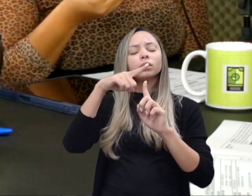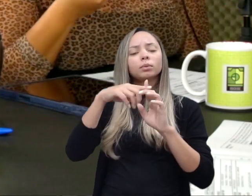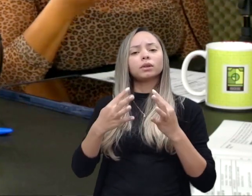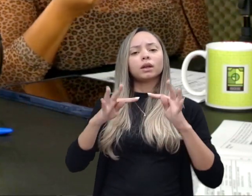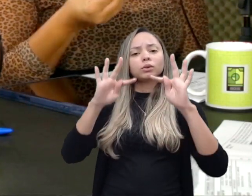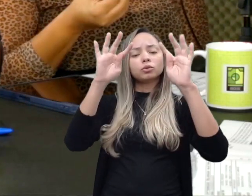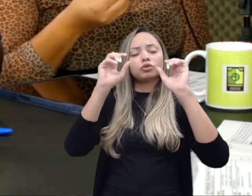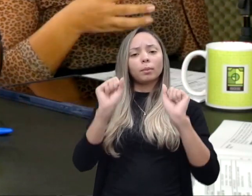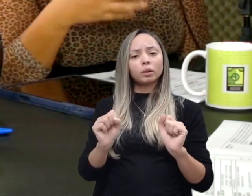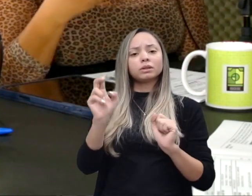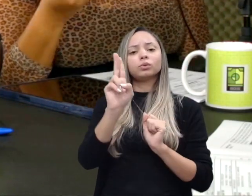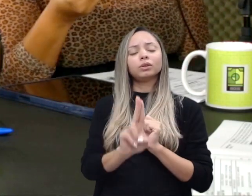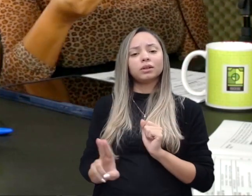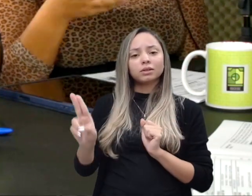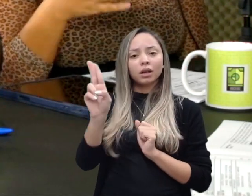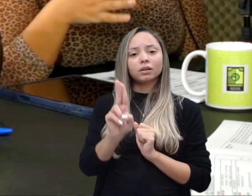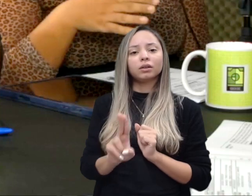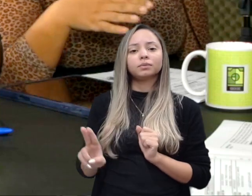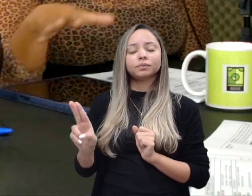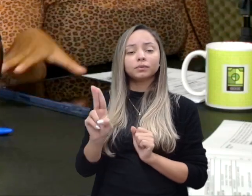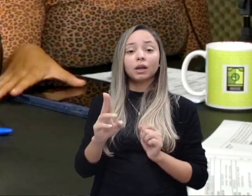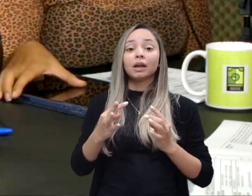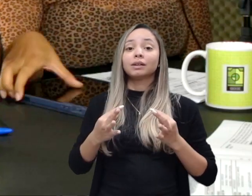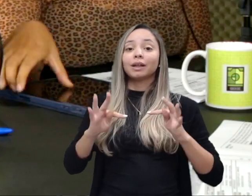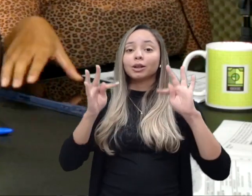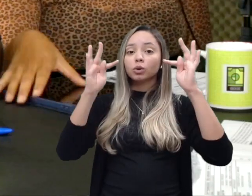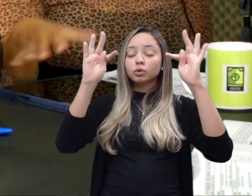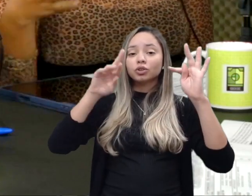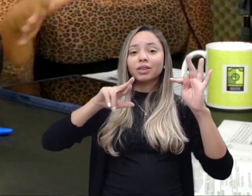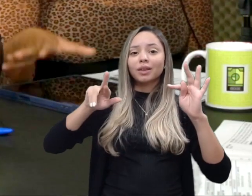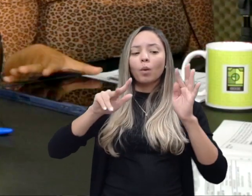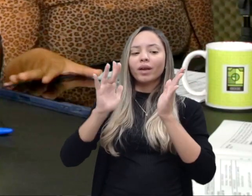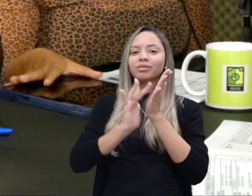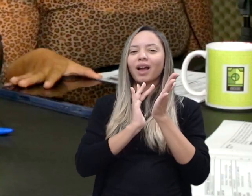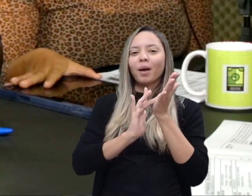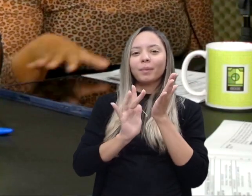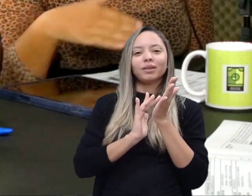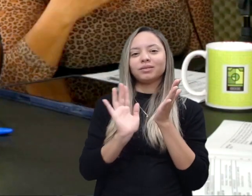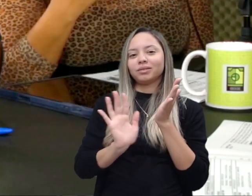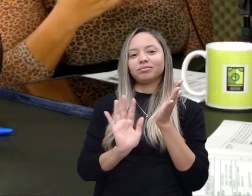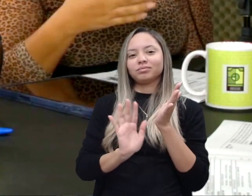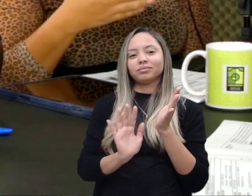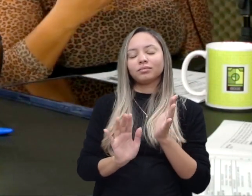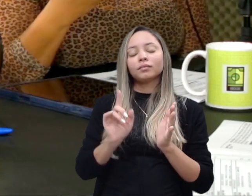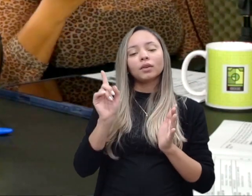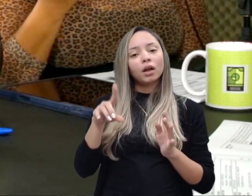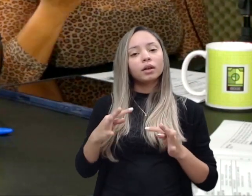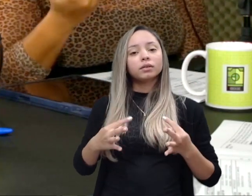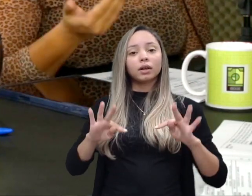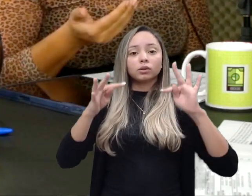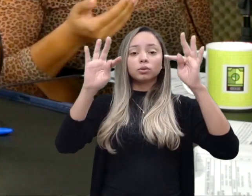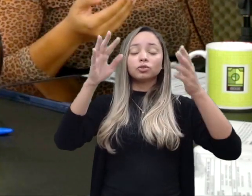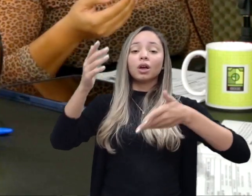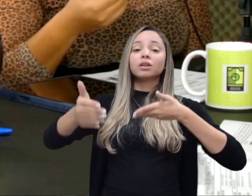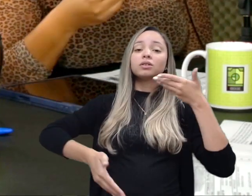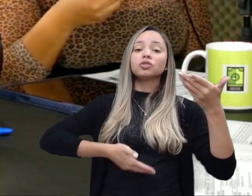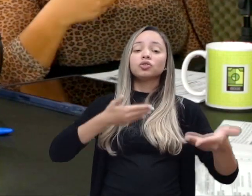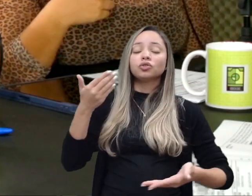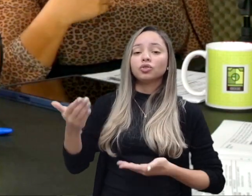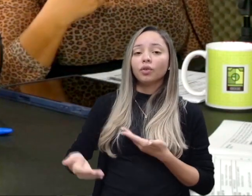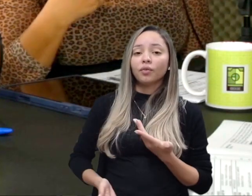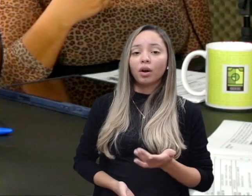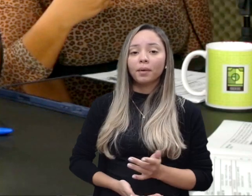podem ser utilizadas. E quando eu falo tecnologias, não é o tablet, a tecnologia tablet, mas tecnologias assistivas,